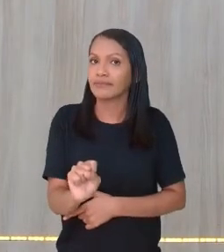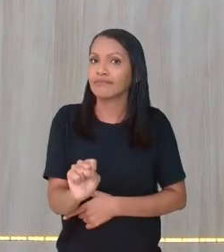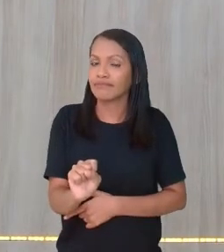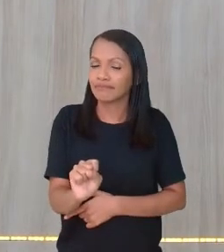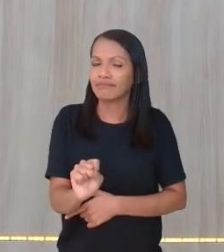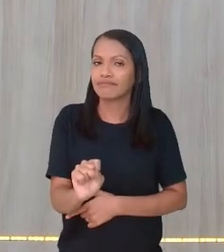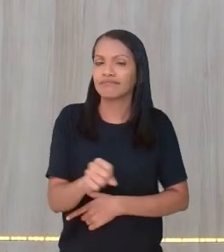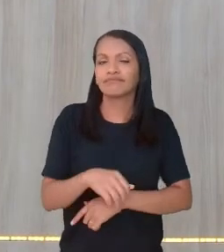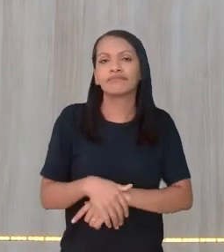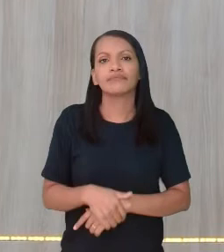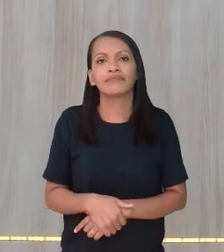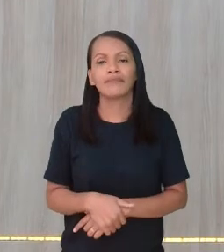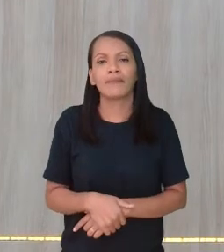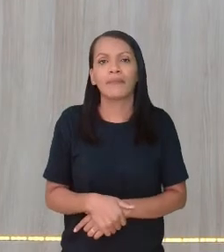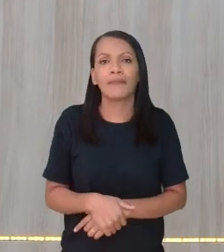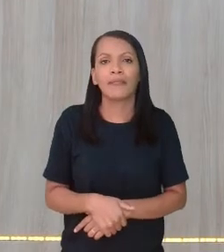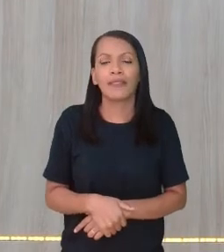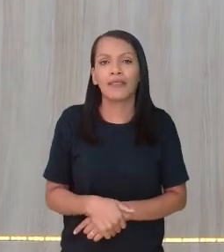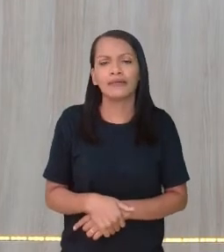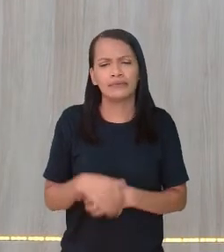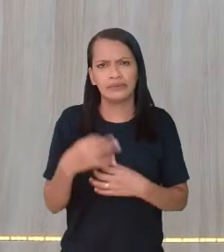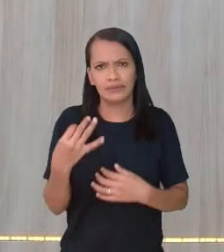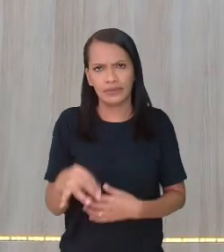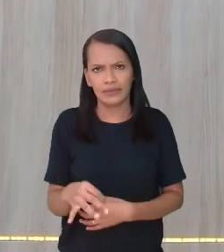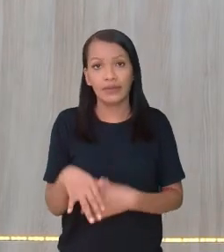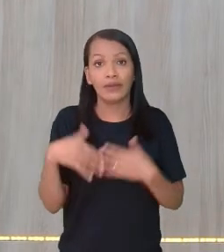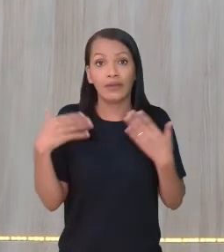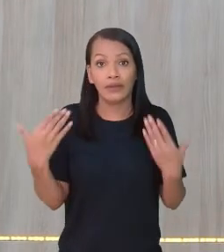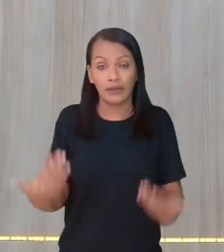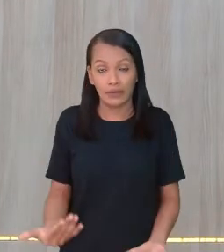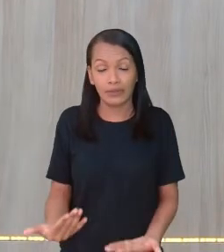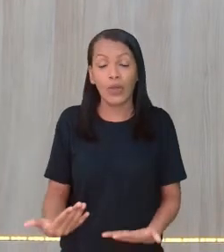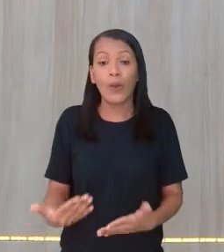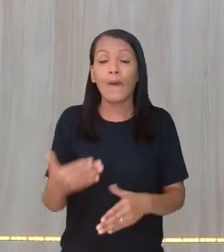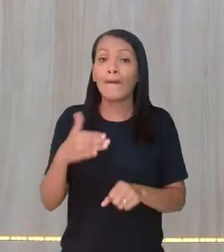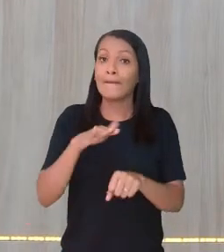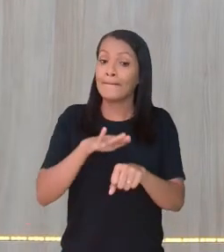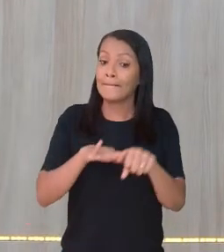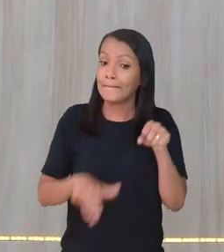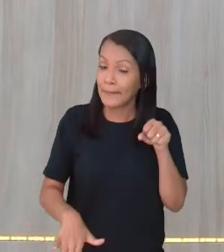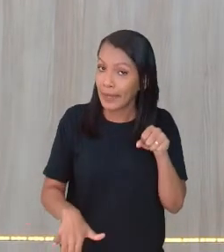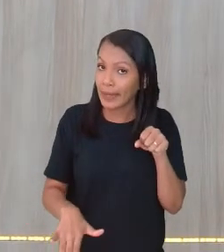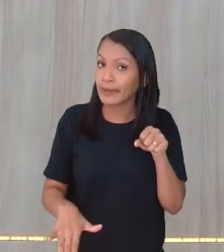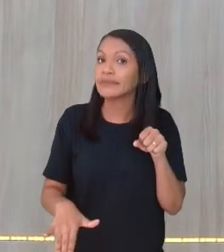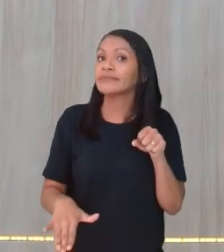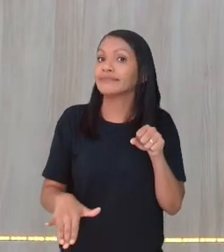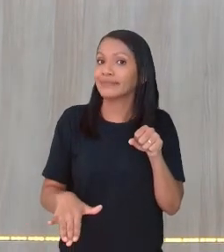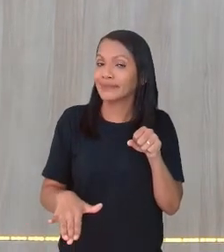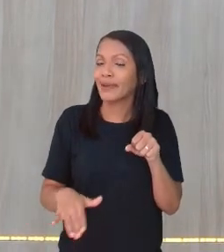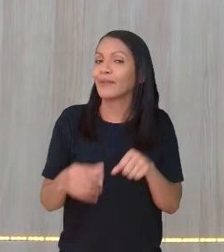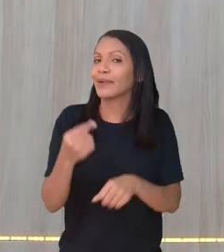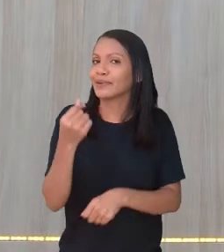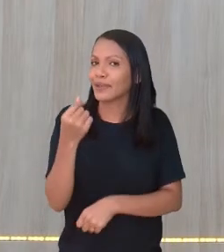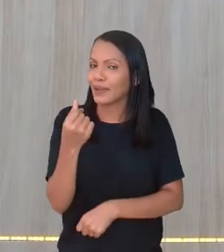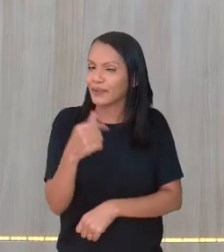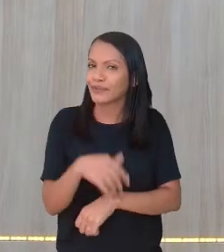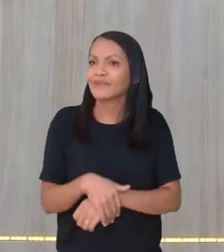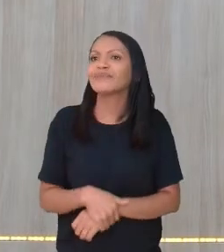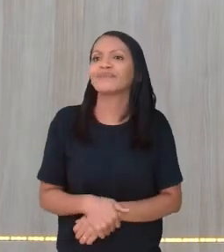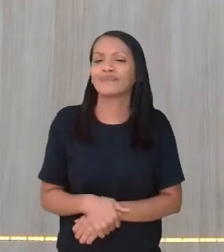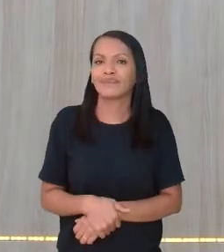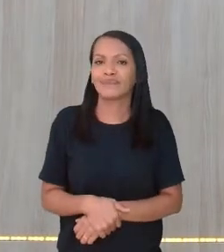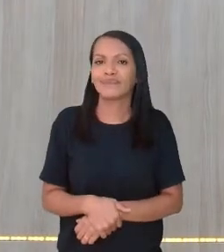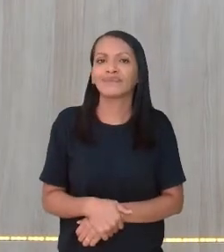gastando 3/8, certo? Então, ele está gastando menos da metade. Então, o resultado dessa questão